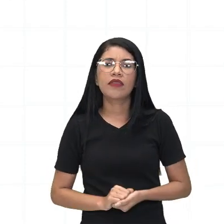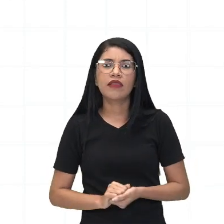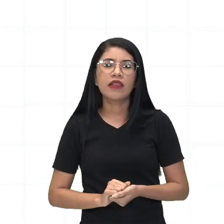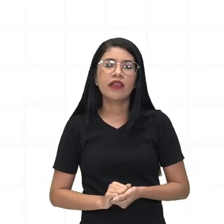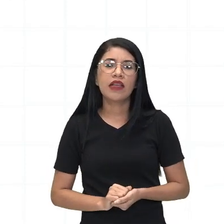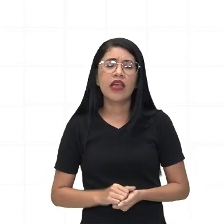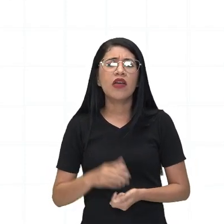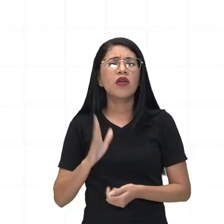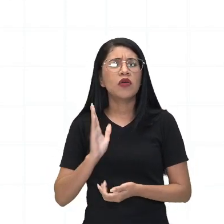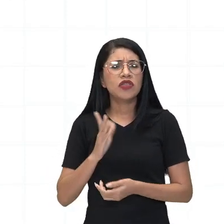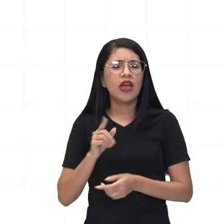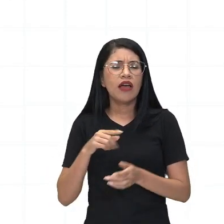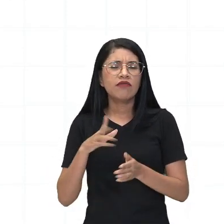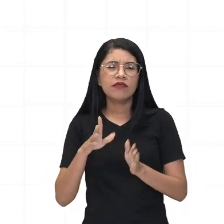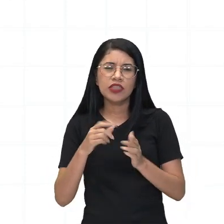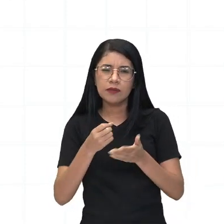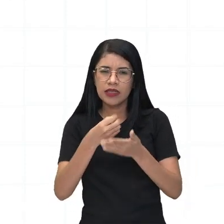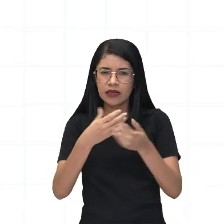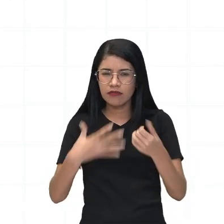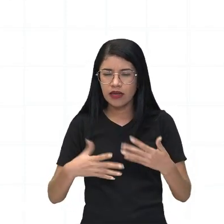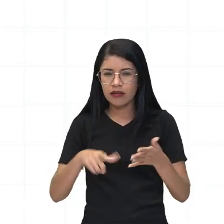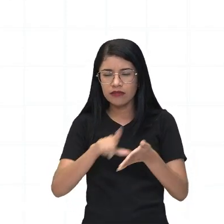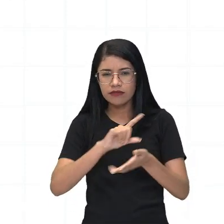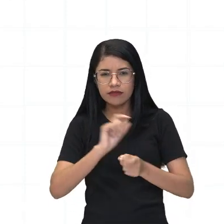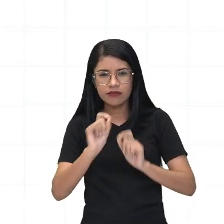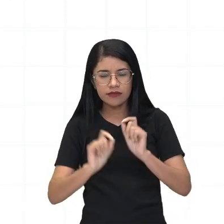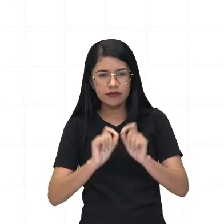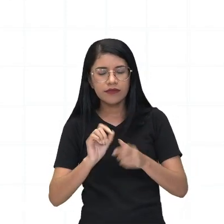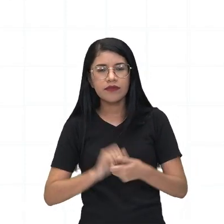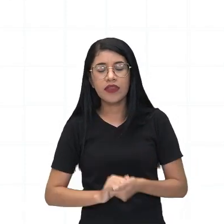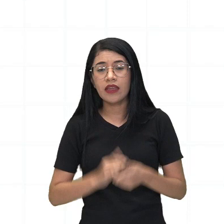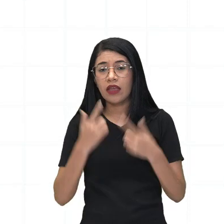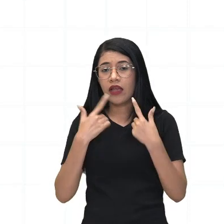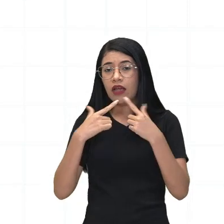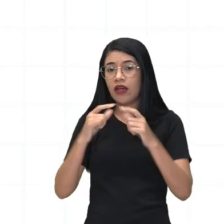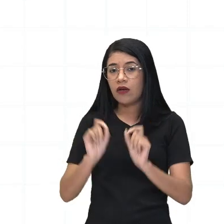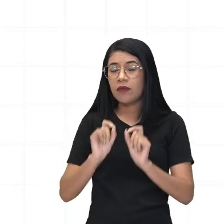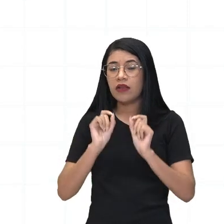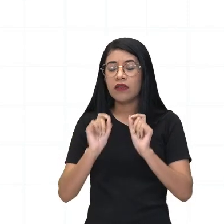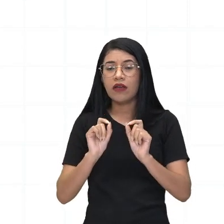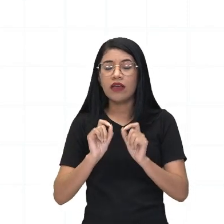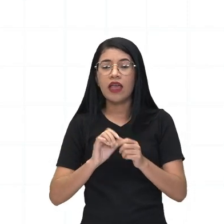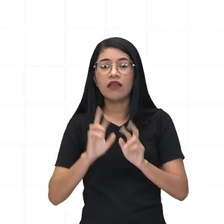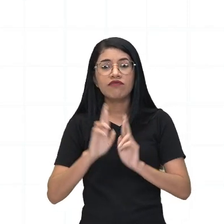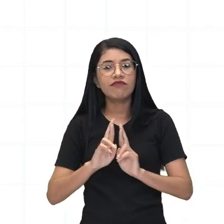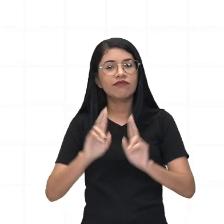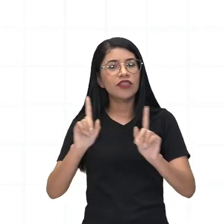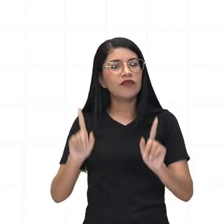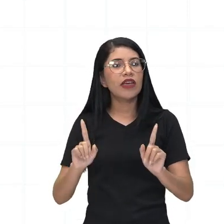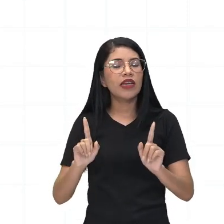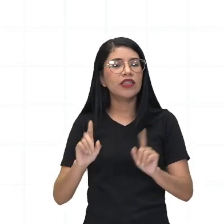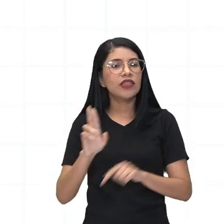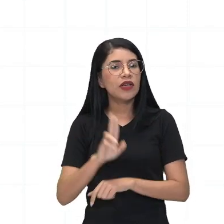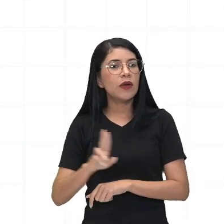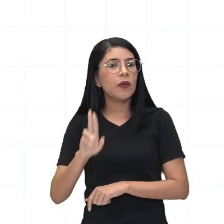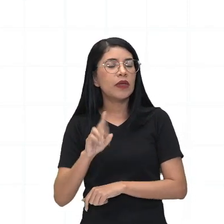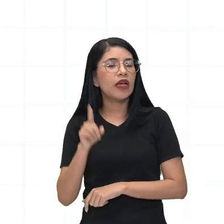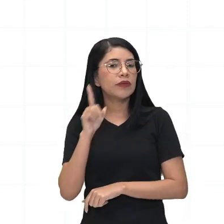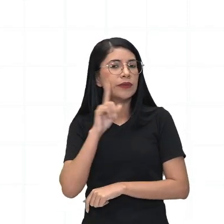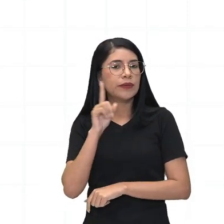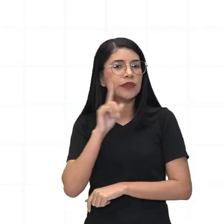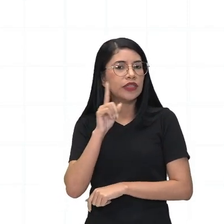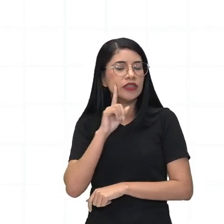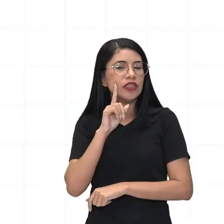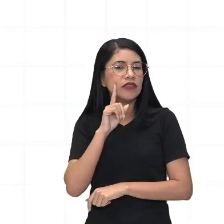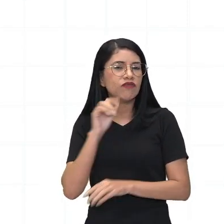eu já fiz uma pincelada no início da aula. É aquela linguagem que é diferente daquela que nós usamos normalmente no nosso